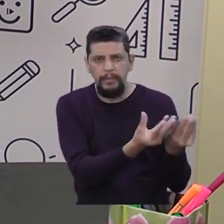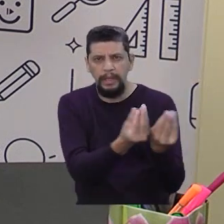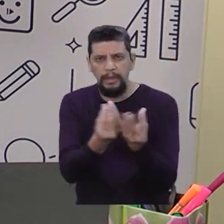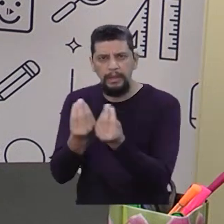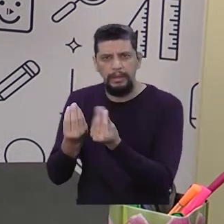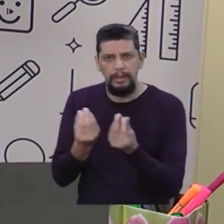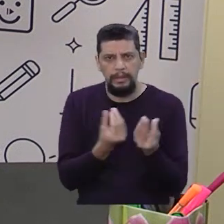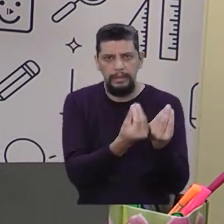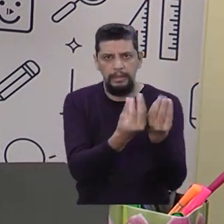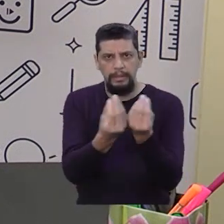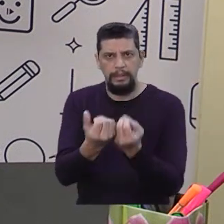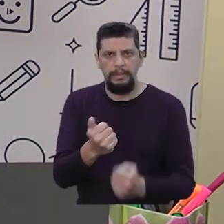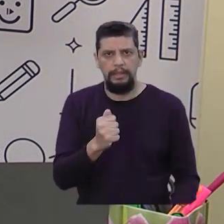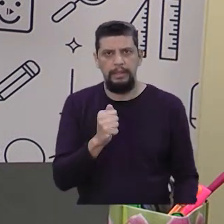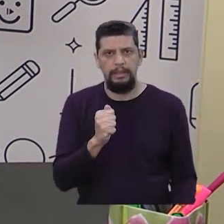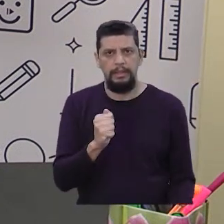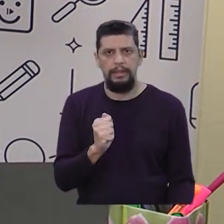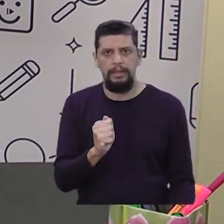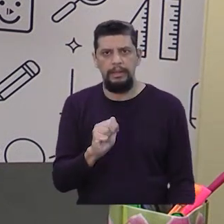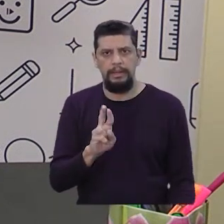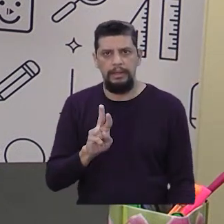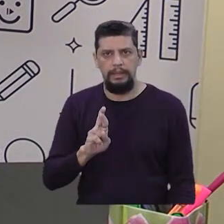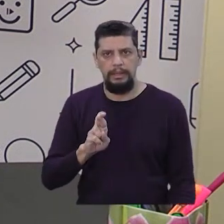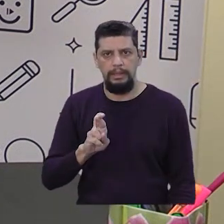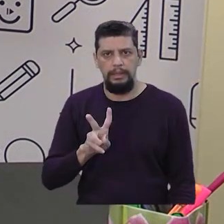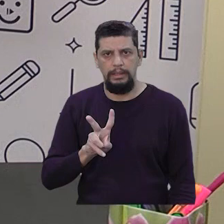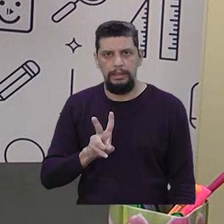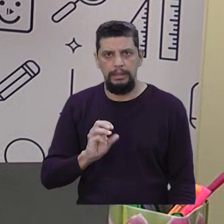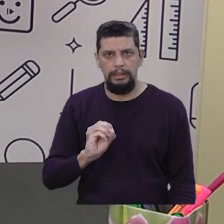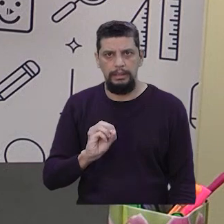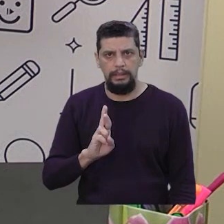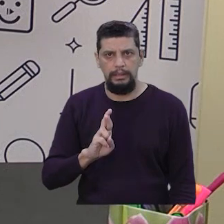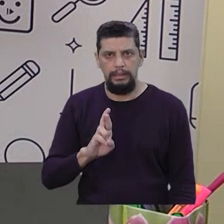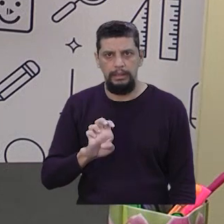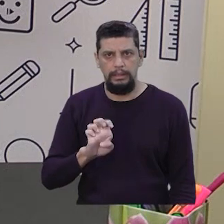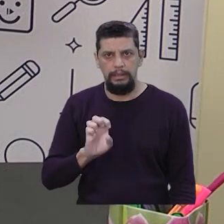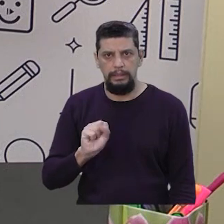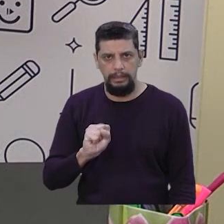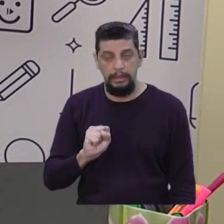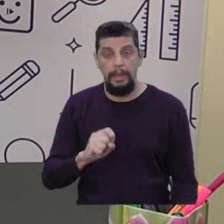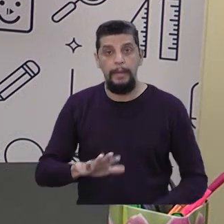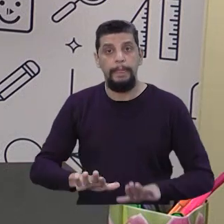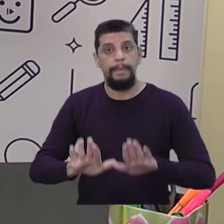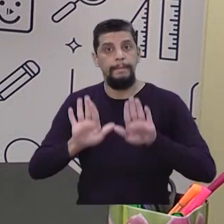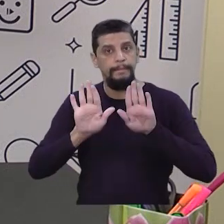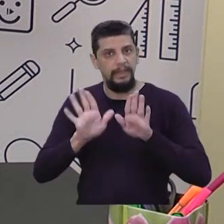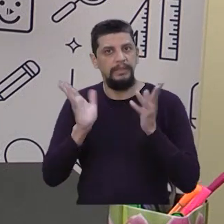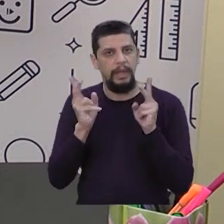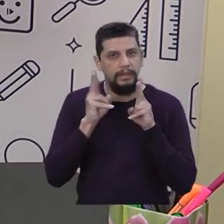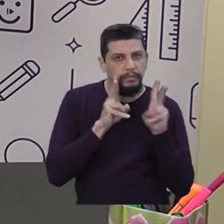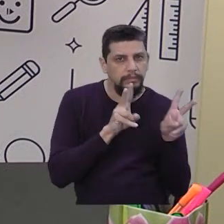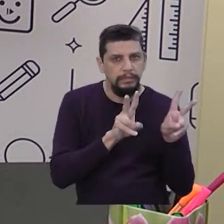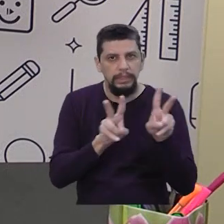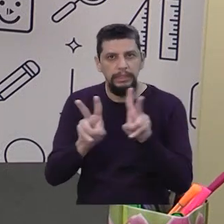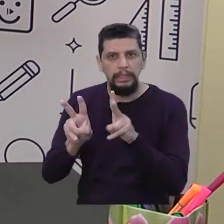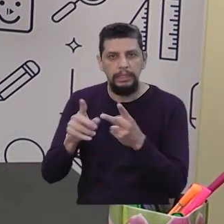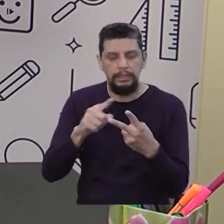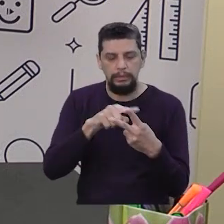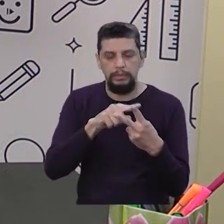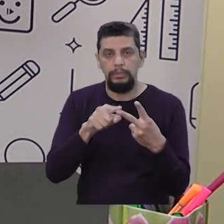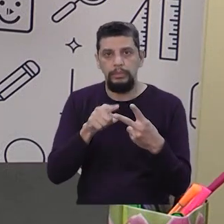tem várias árvores. São mais de uma, né? Mas, como a gente já viu,